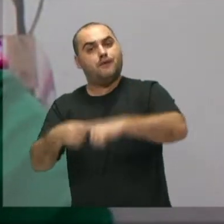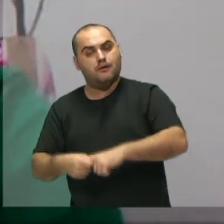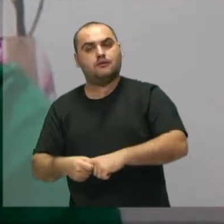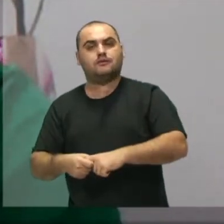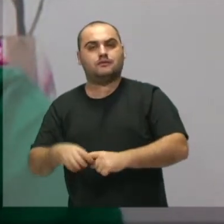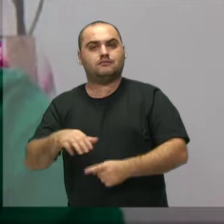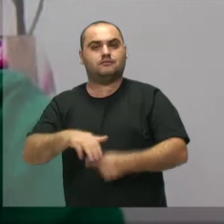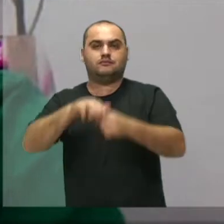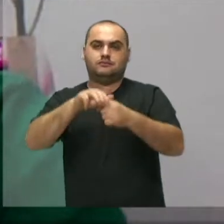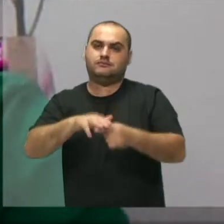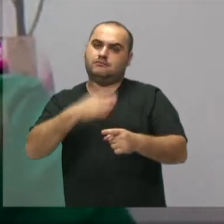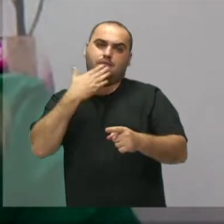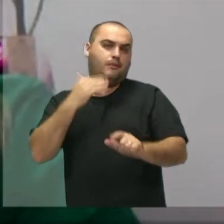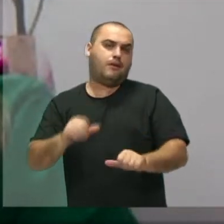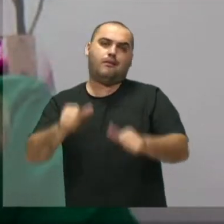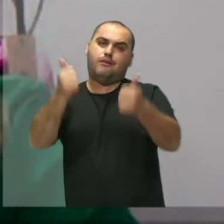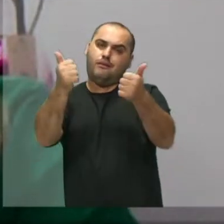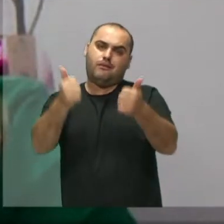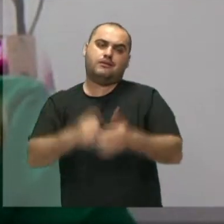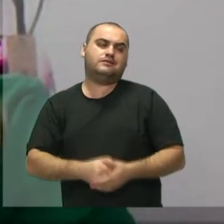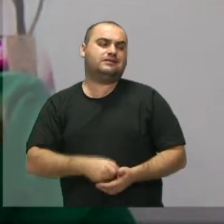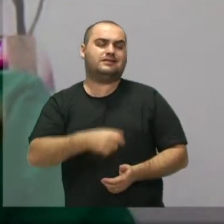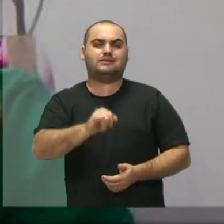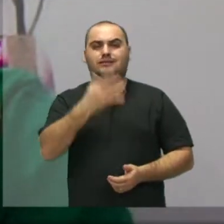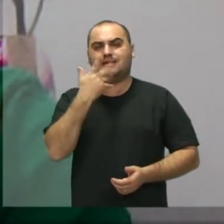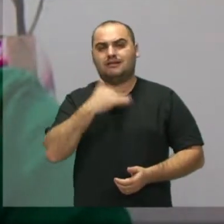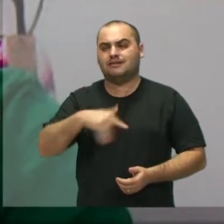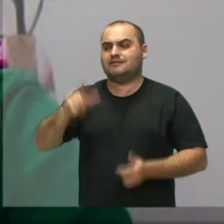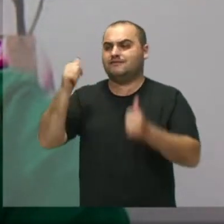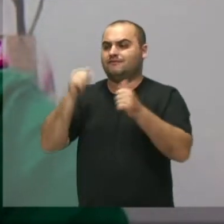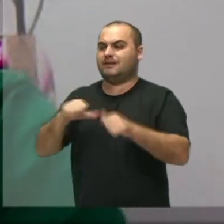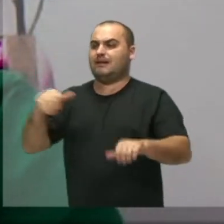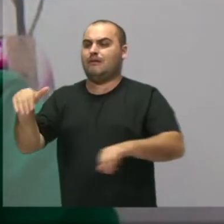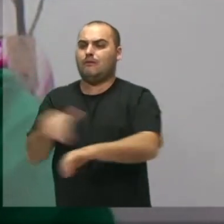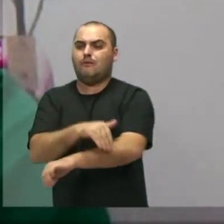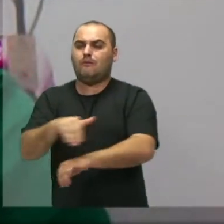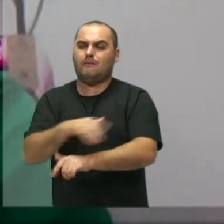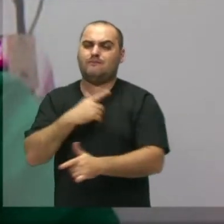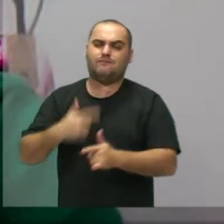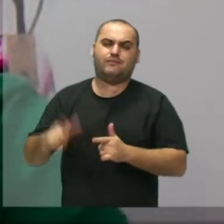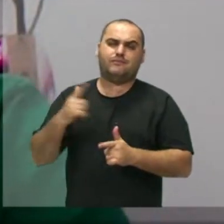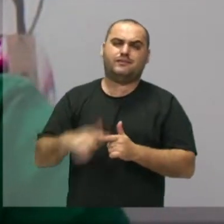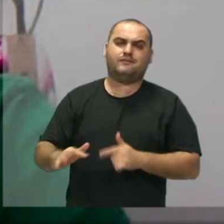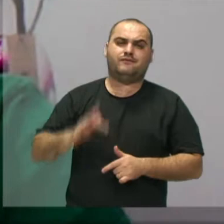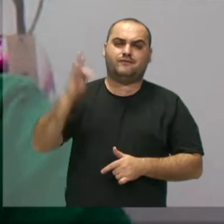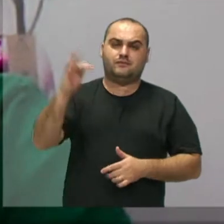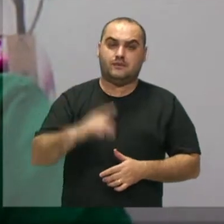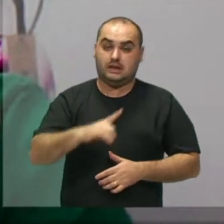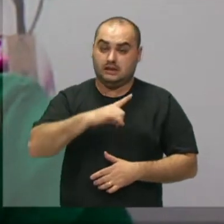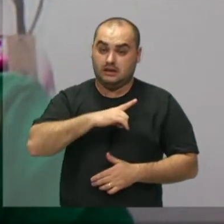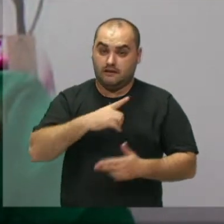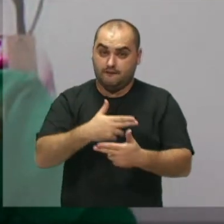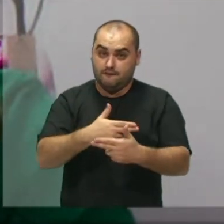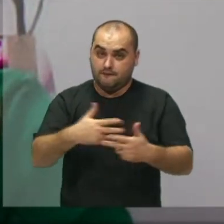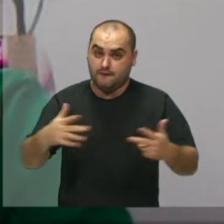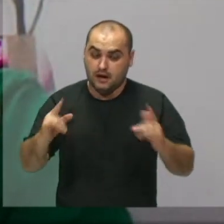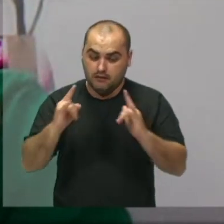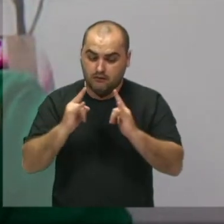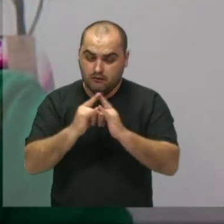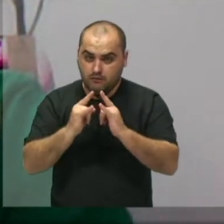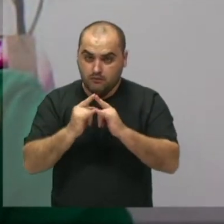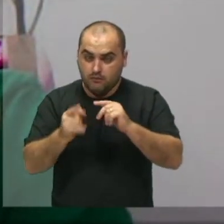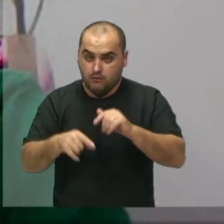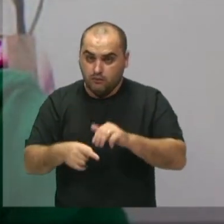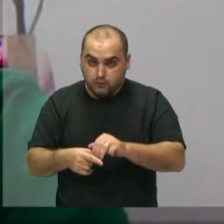forma infinitamente melhor do que se a gente deixar essas crianças na rua. Hoje a gente tem várias instituições no município que fazem um